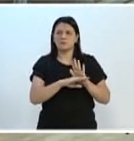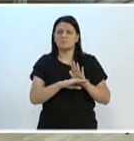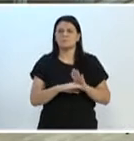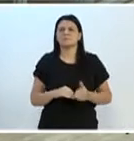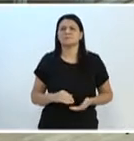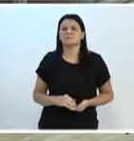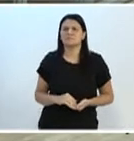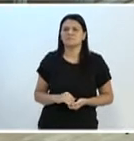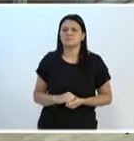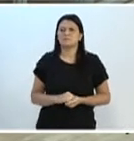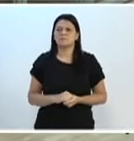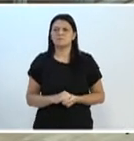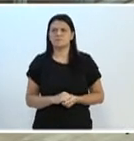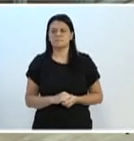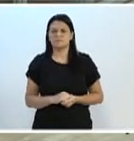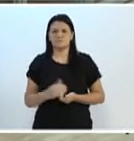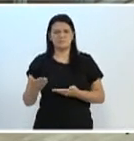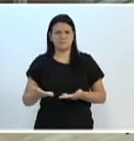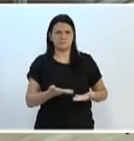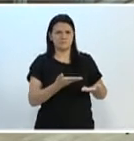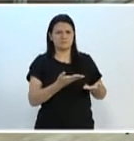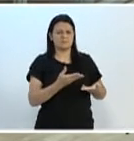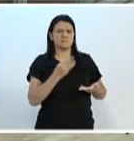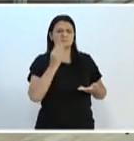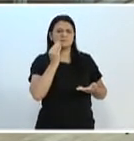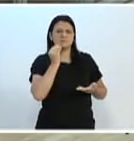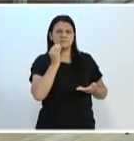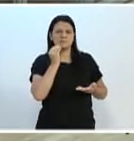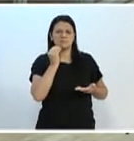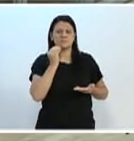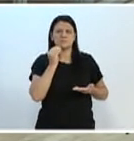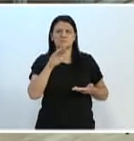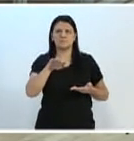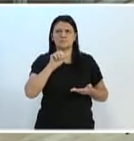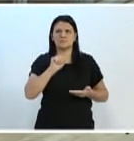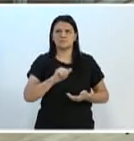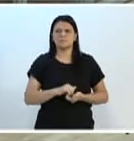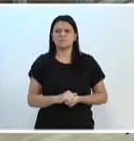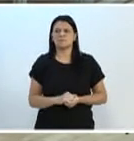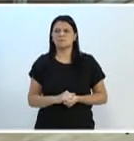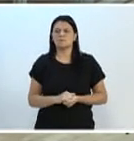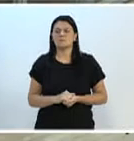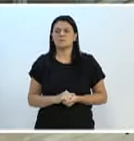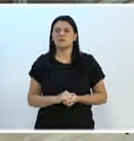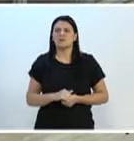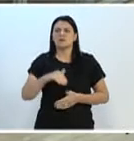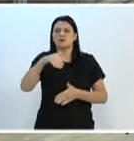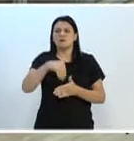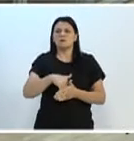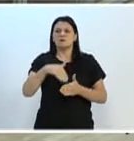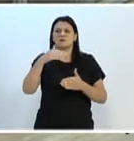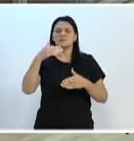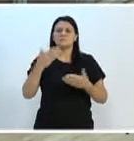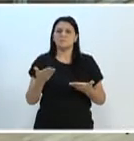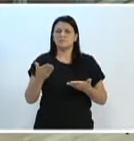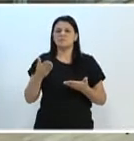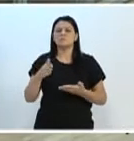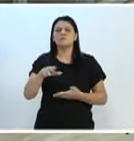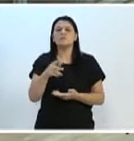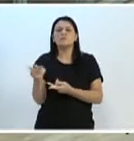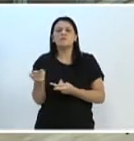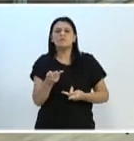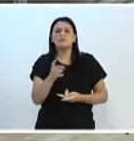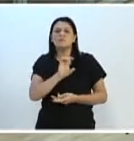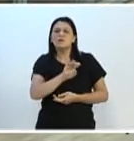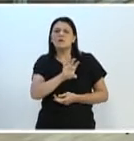aqui. Obrigado. Então, passo a condução agora dos trabalhos, nesse momento, ao secretário vereador Gilson. A eleição será pelo processo de votação nominal. Convidamos individualmente cada